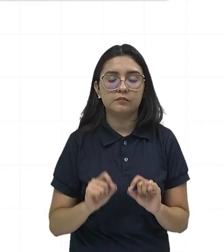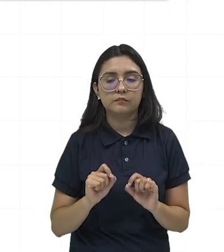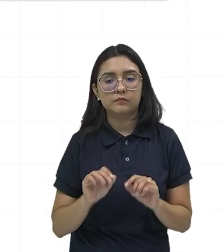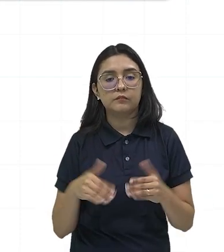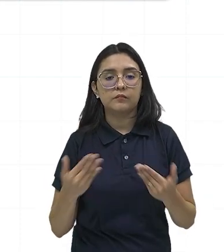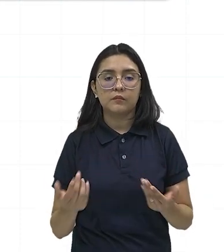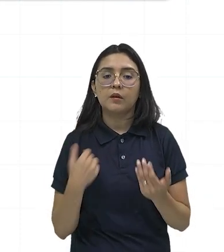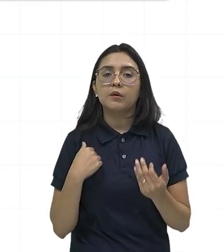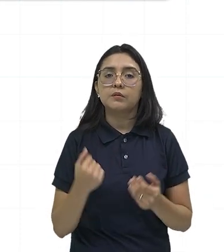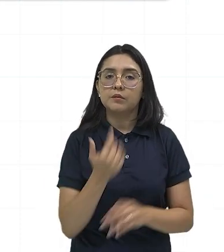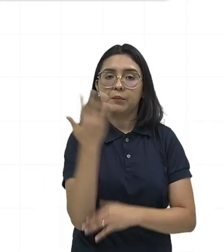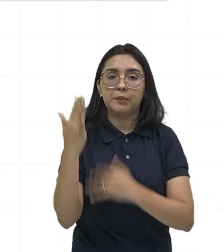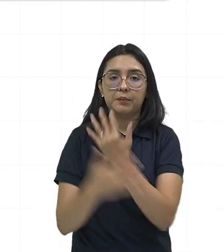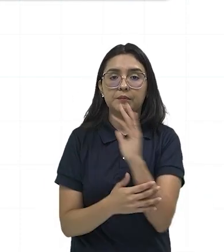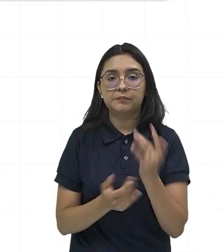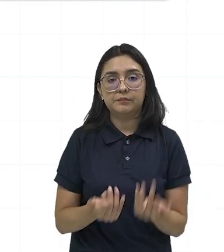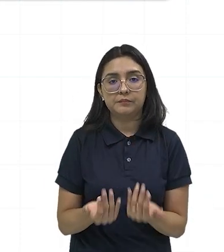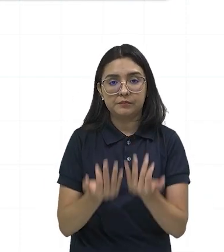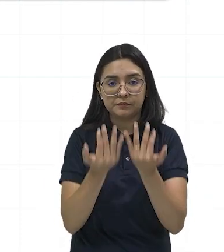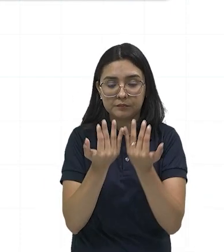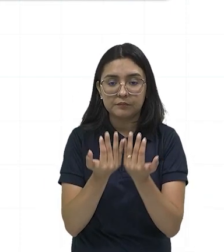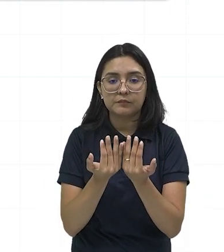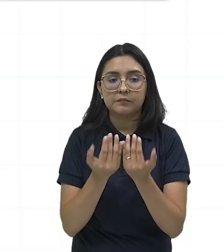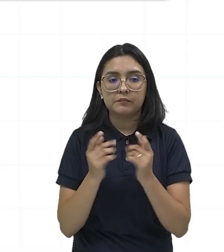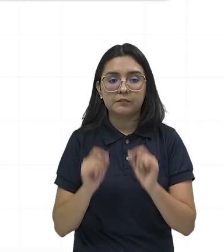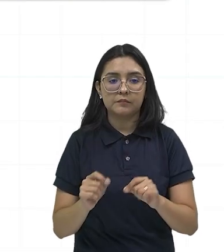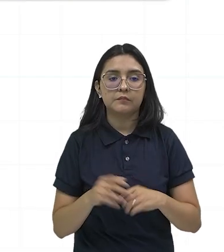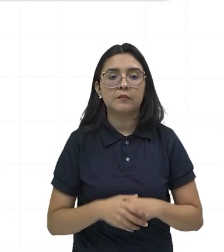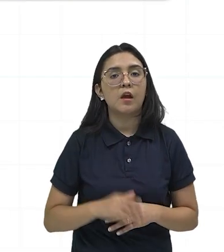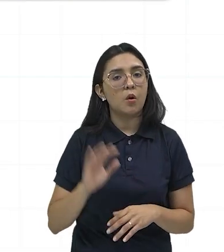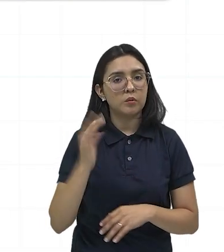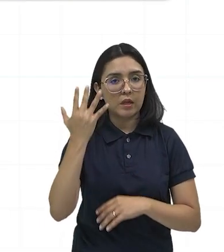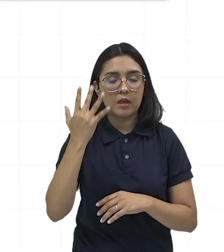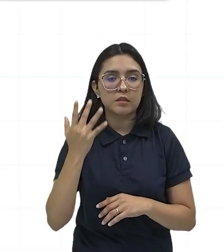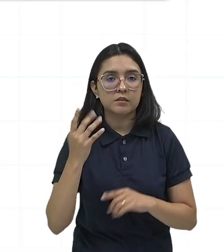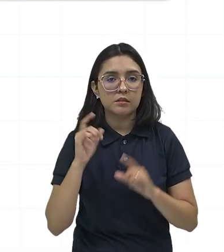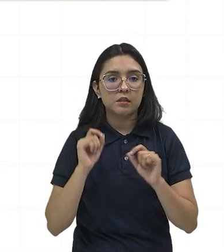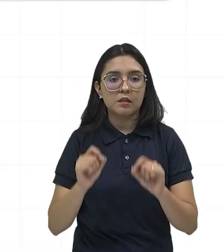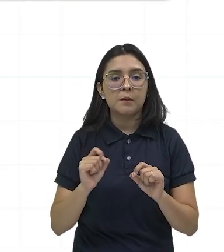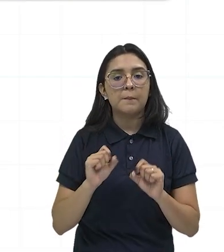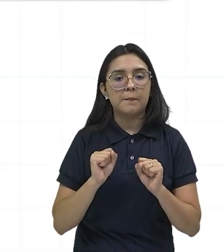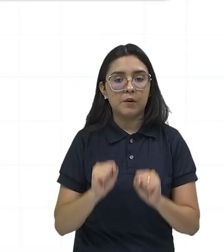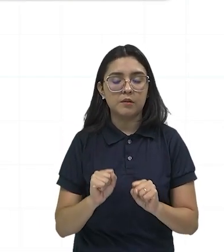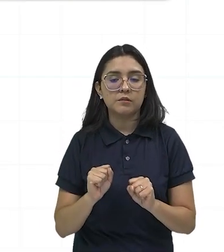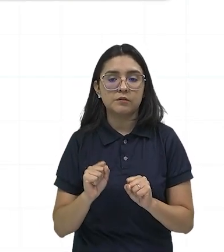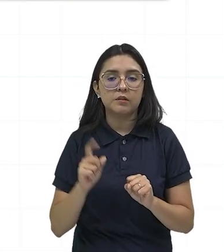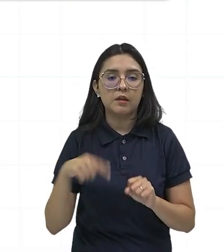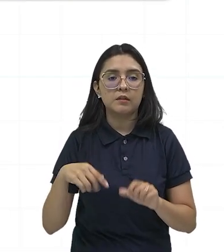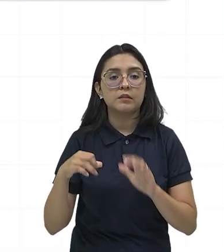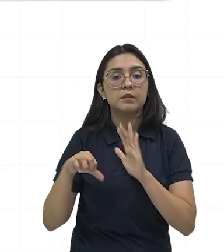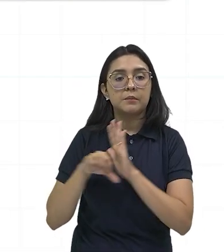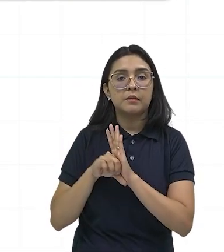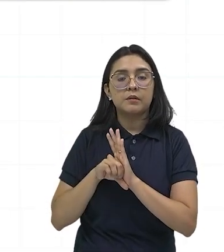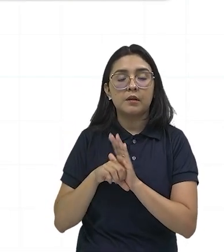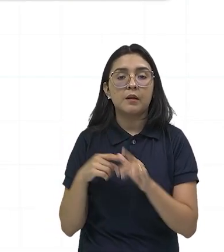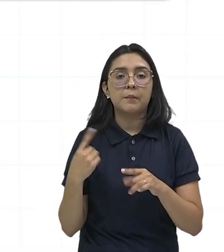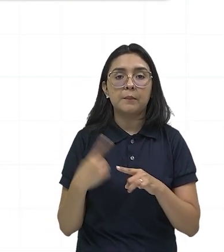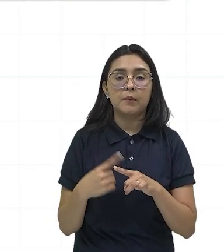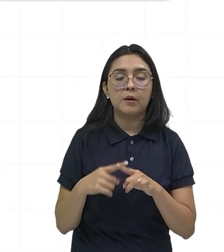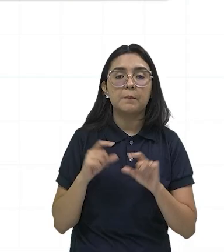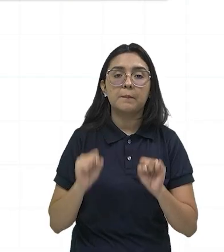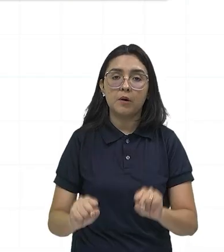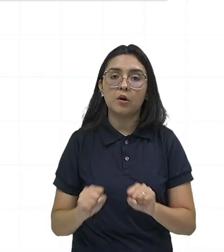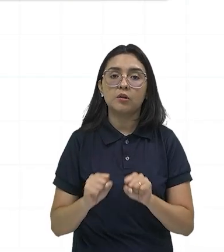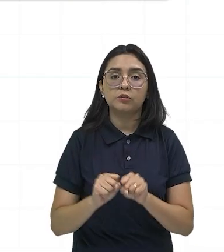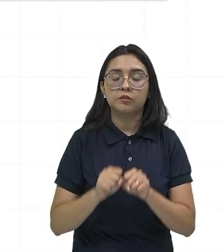os incêndios florestais, quando eles são feitos de maneira acidental, eles podem ser considerados criminosos, até porque podem